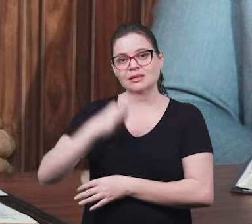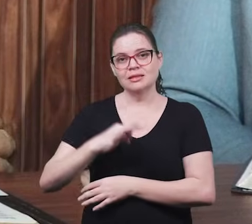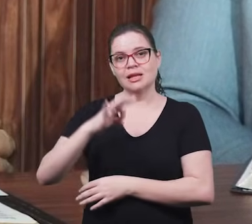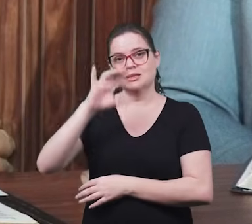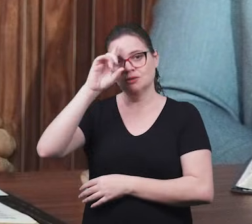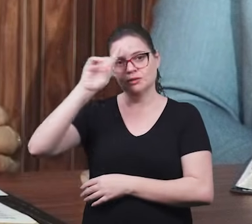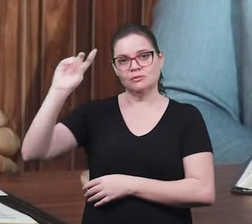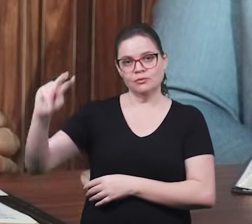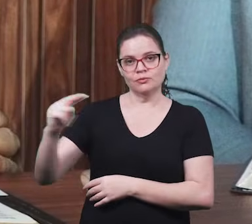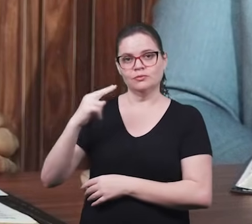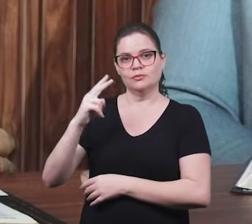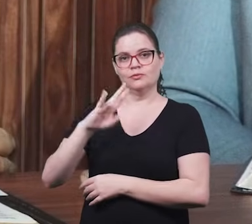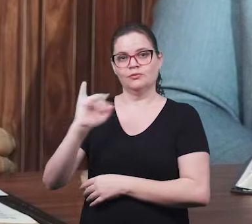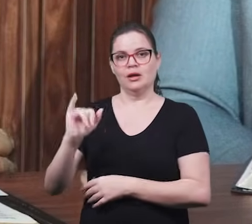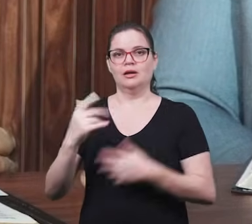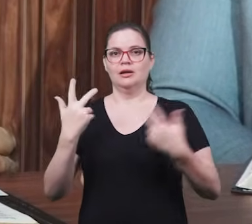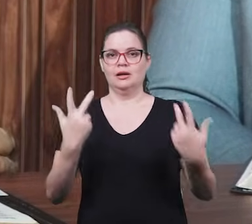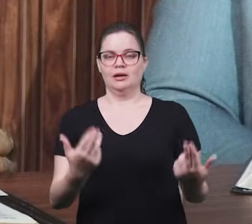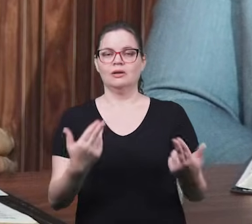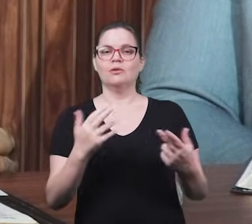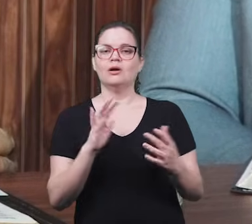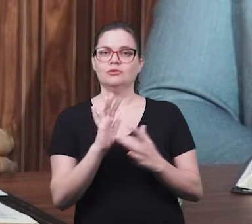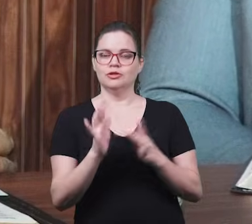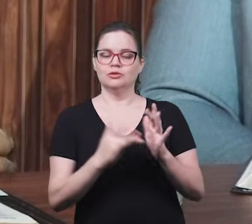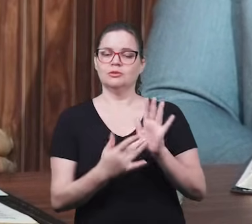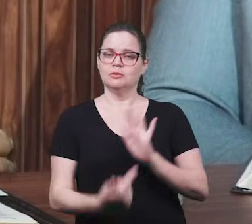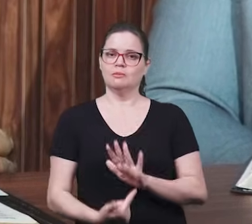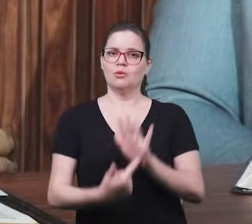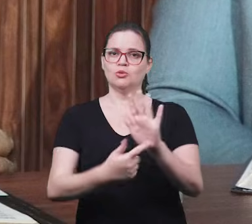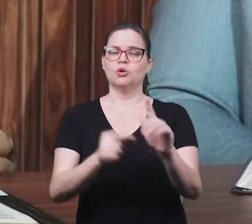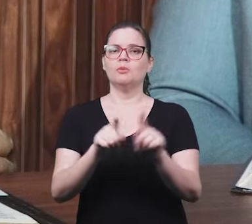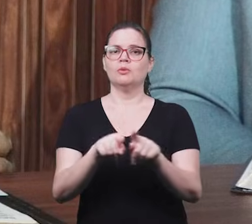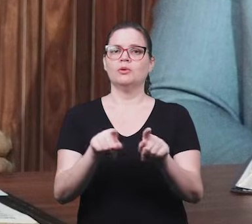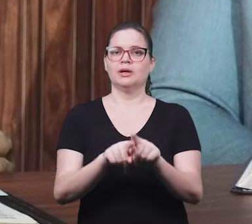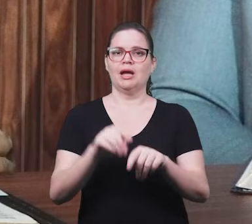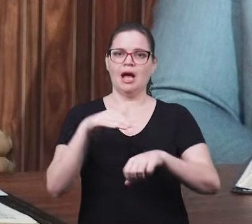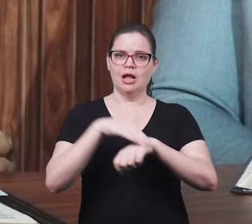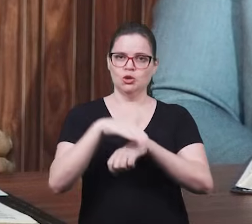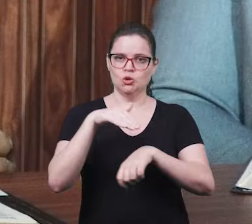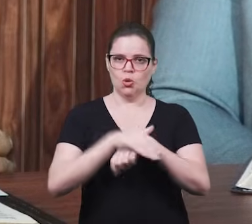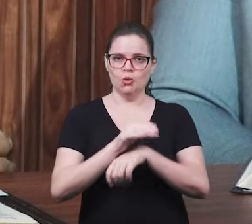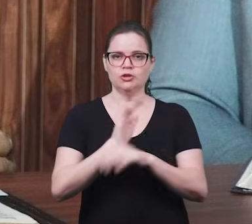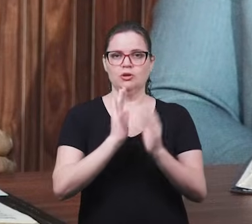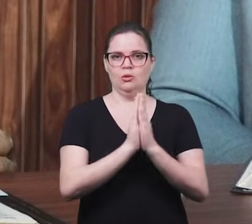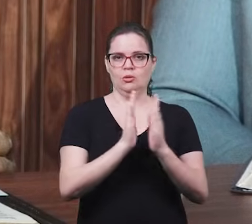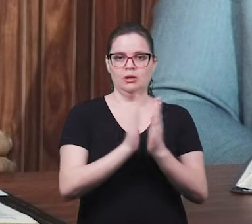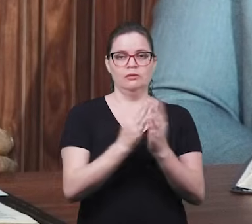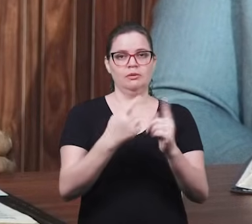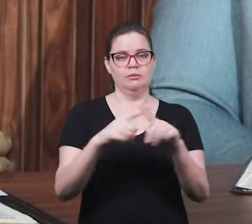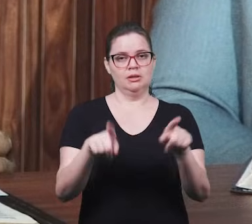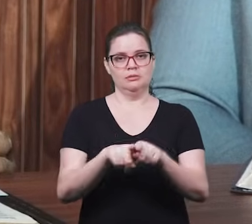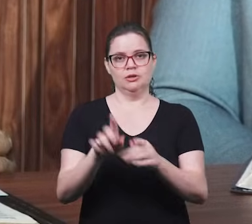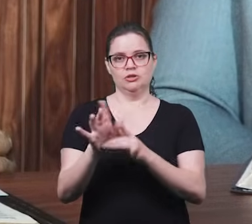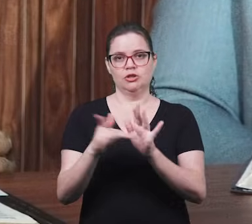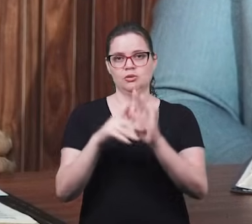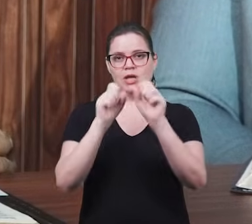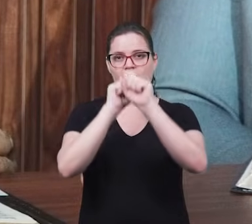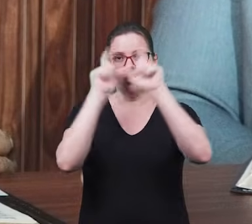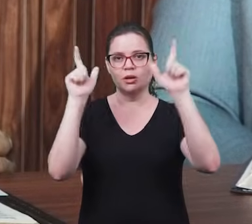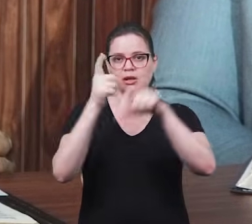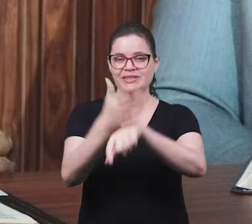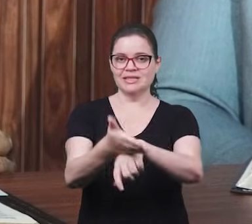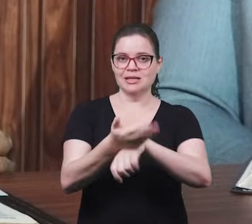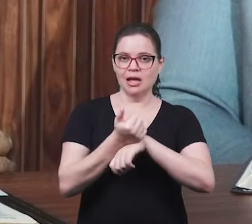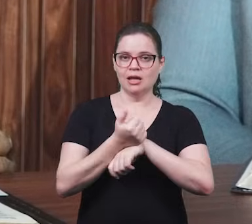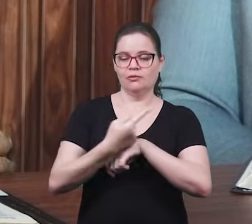Senhor. E Jesus deu esse exemplo no Novo Testamento. Além das vigílias da noite, Jesus se levantava muito cedo para orar.